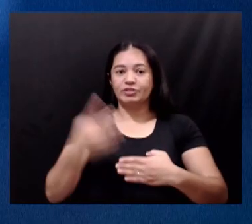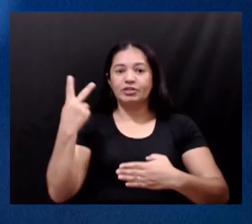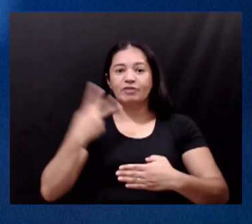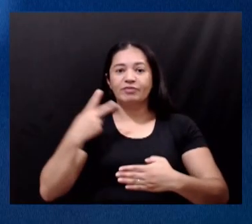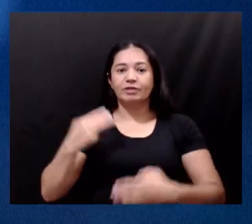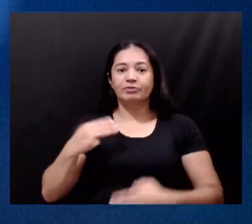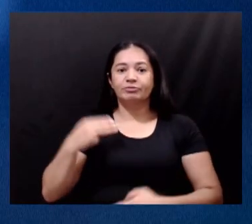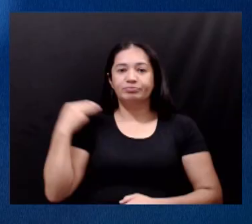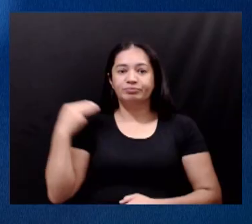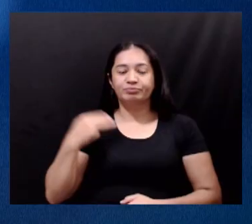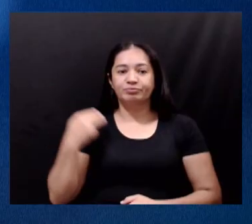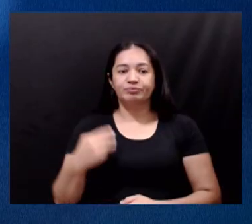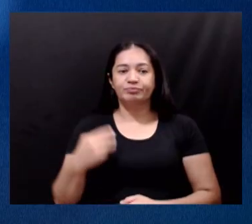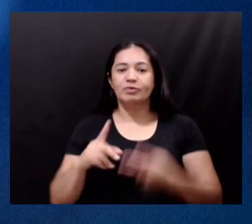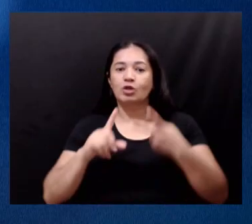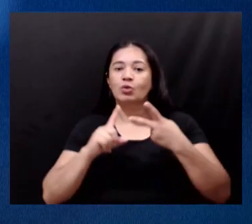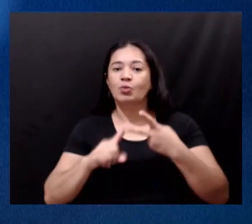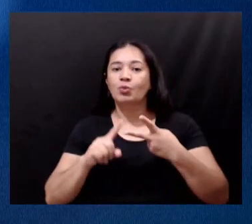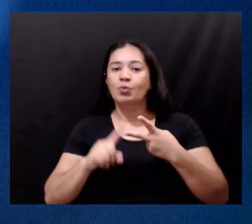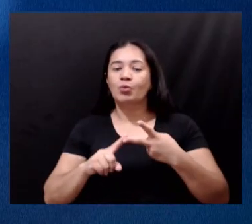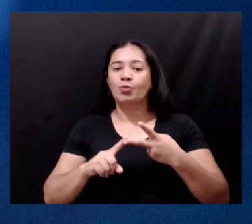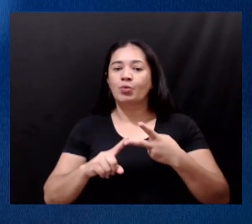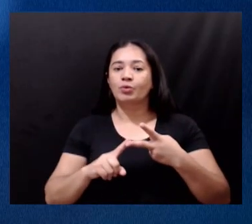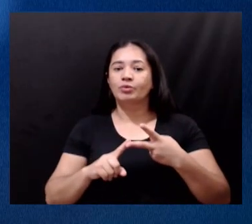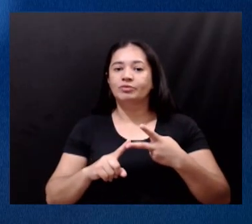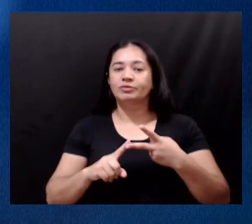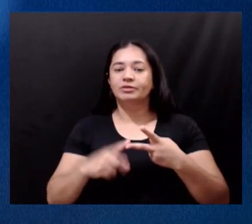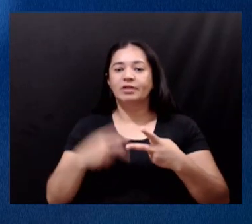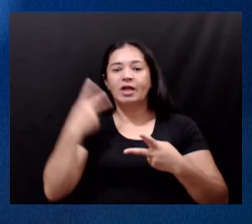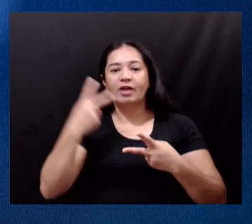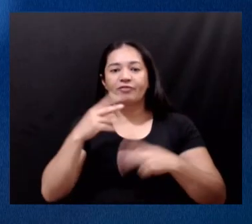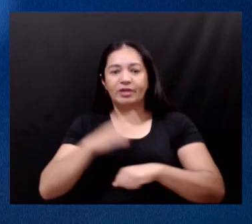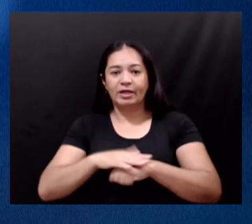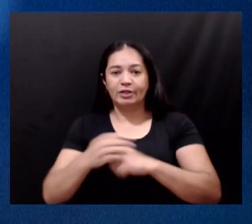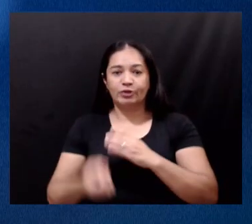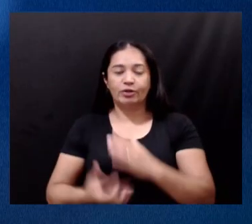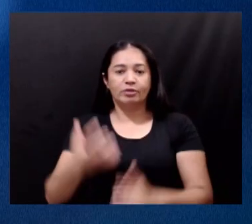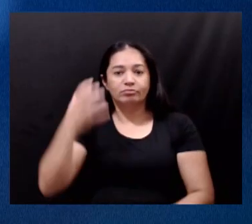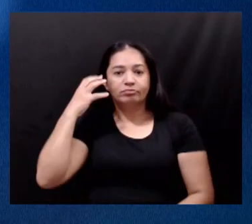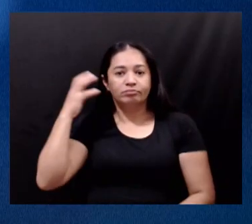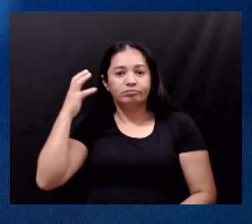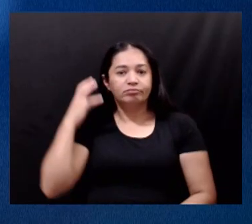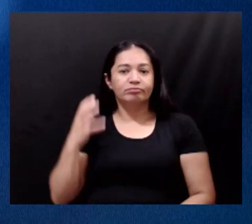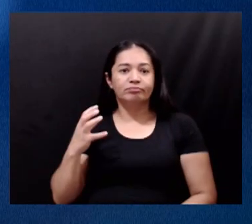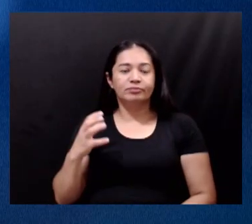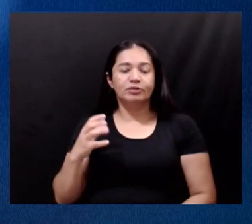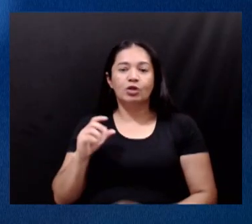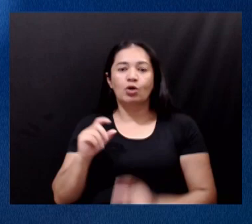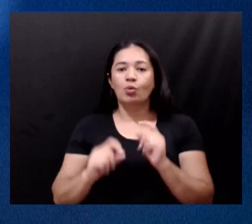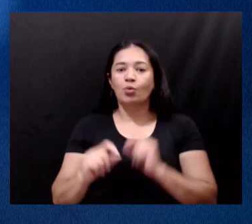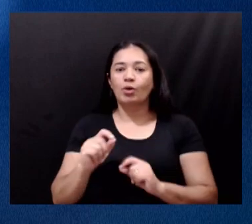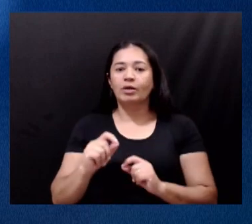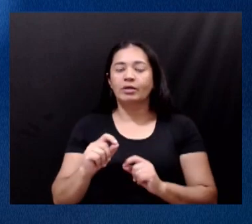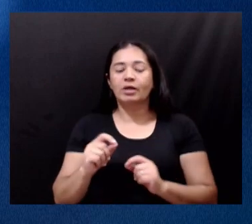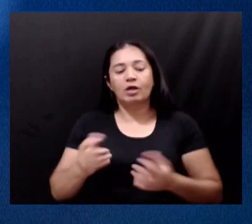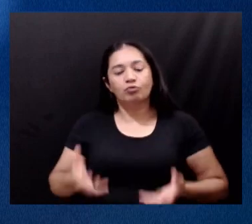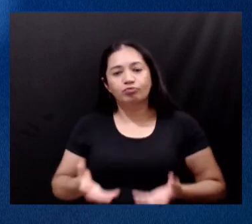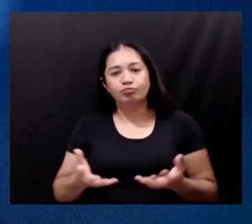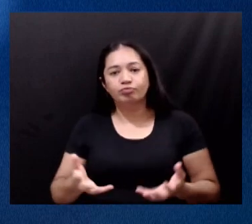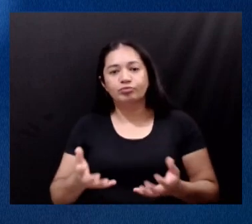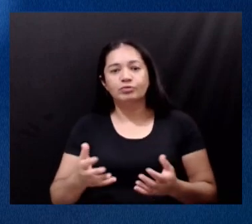segundo item, de autoria da vereadora Guida Calisto, sobre a imunidade contributiva previdenciária nos casos de